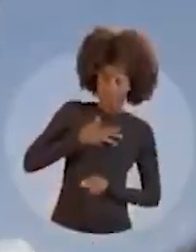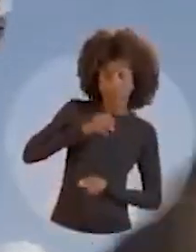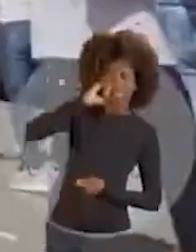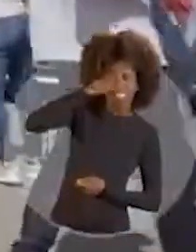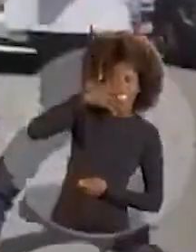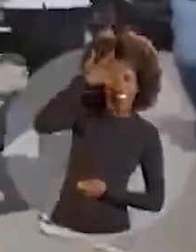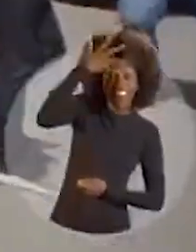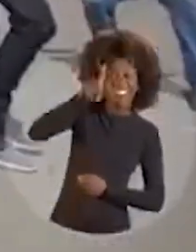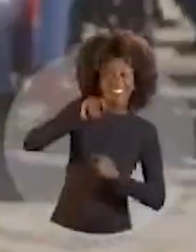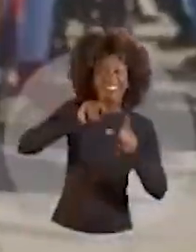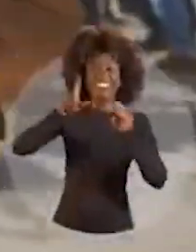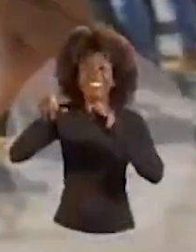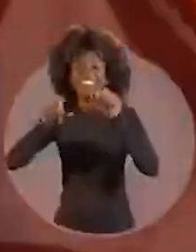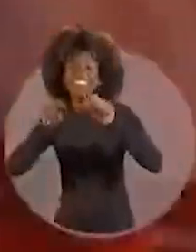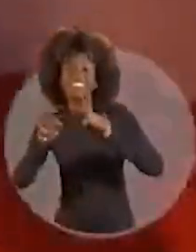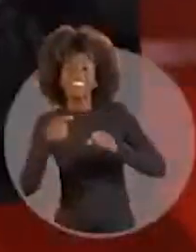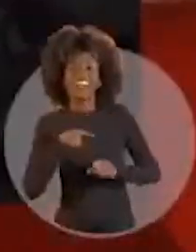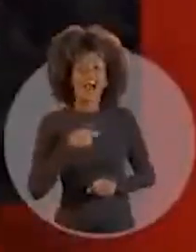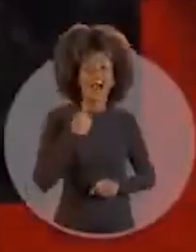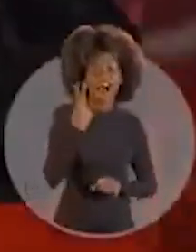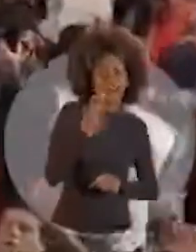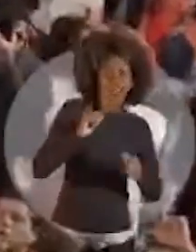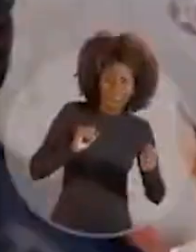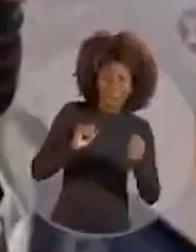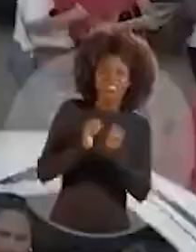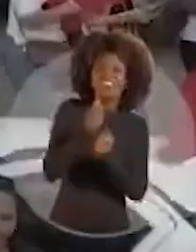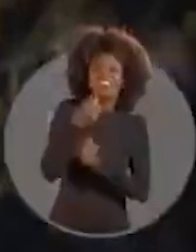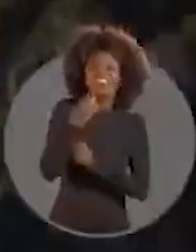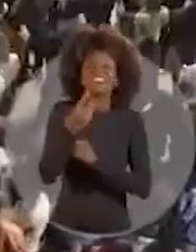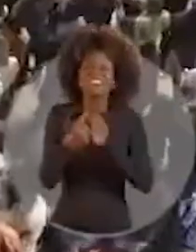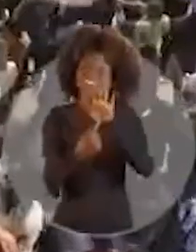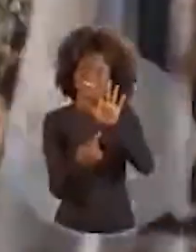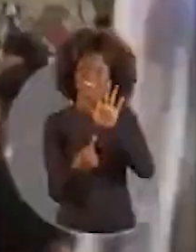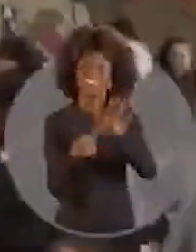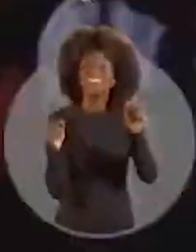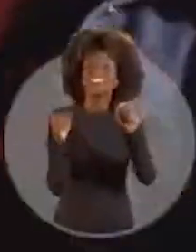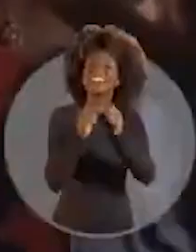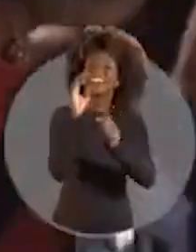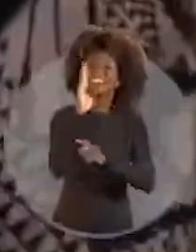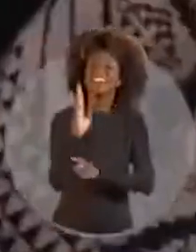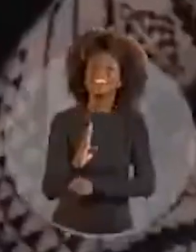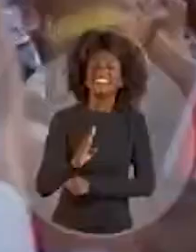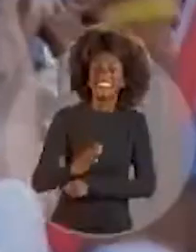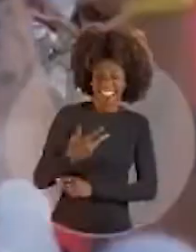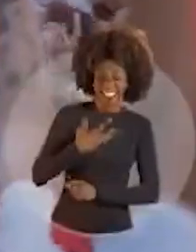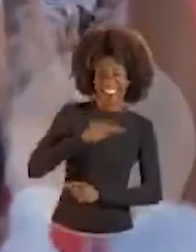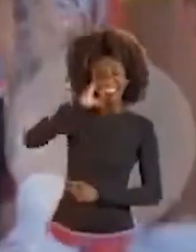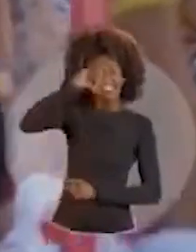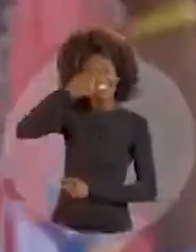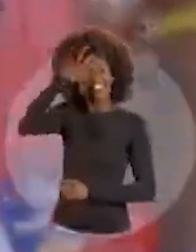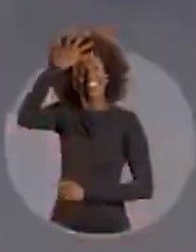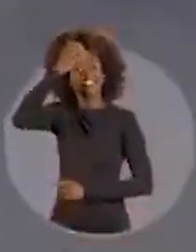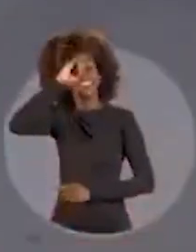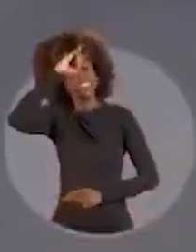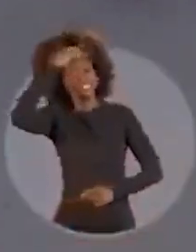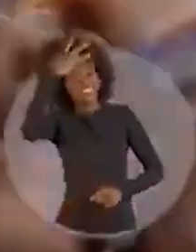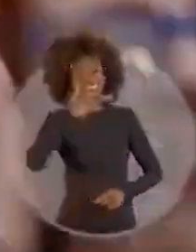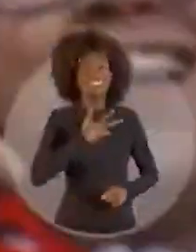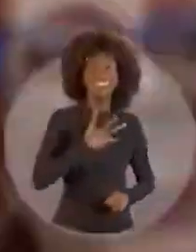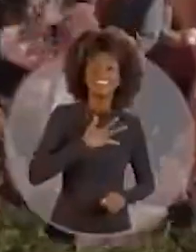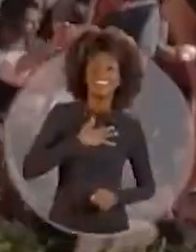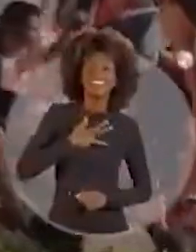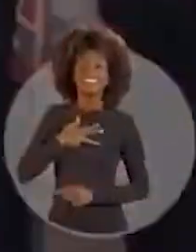Lula é Jerônimo, Jerônimo é Lula. É o 13 pra o Brasil mostrar como é que faz. Lula é